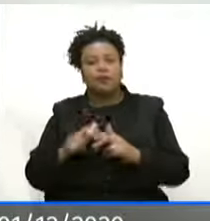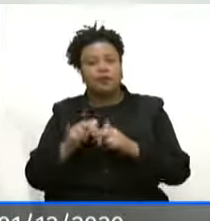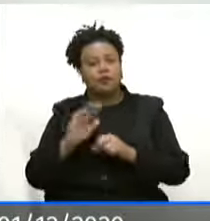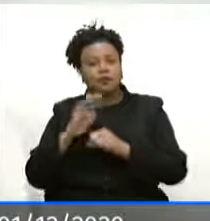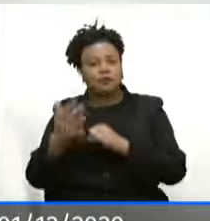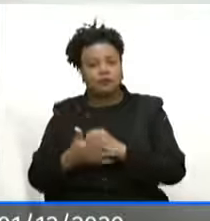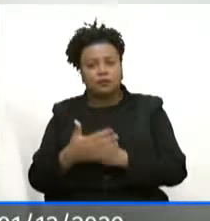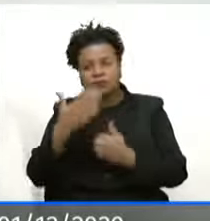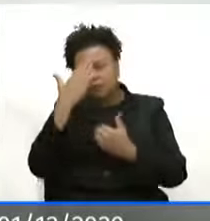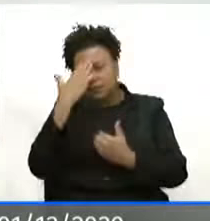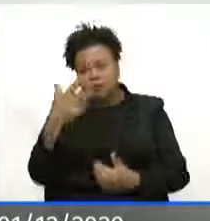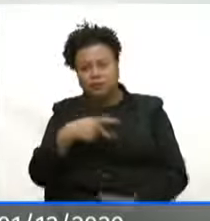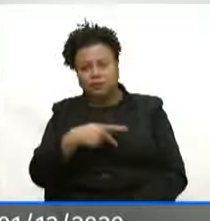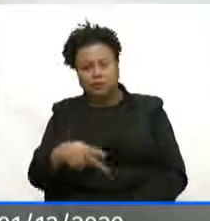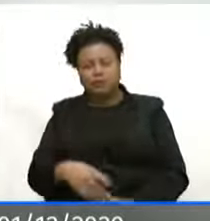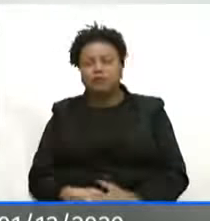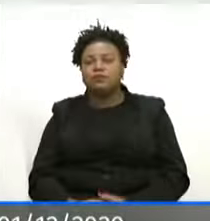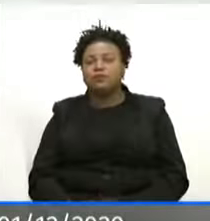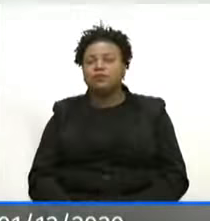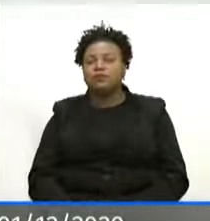pandemia. Obrigado.